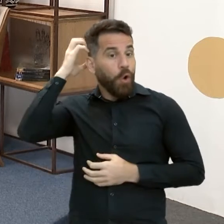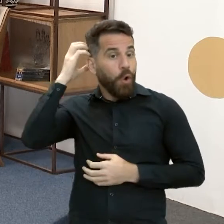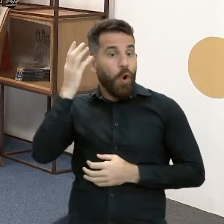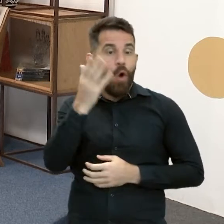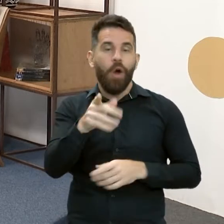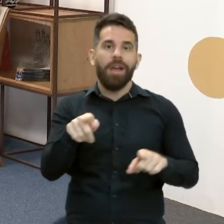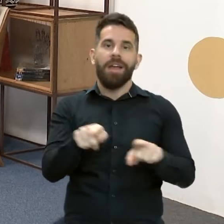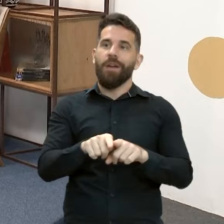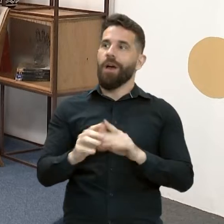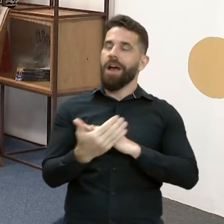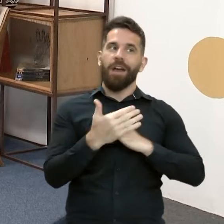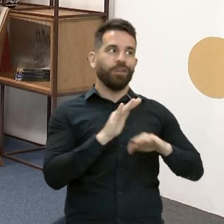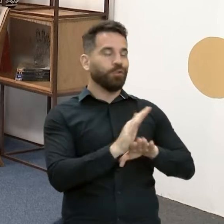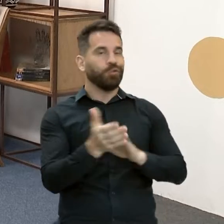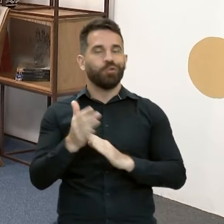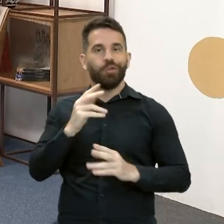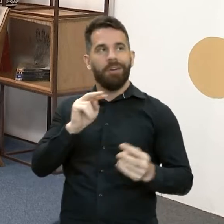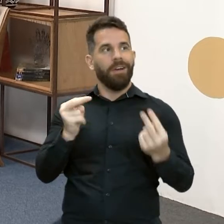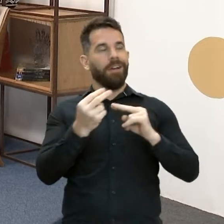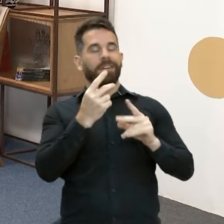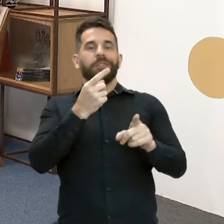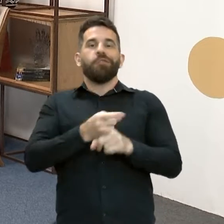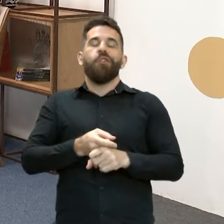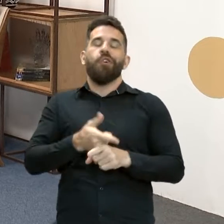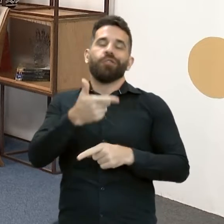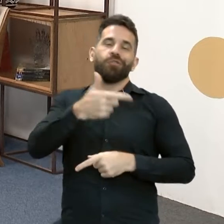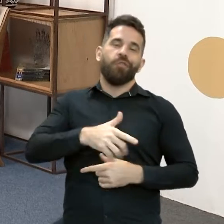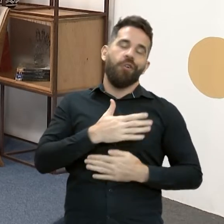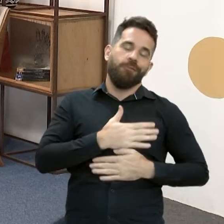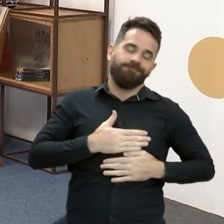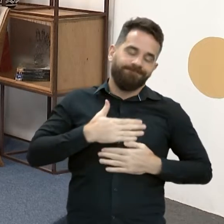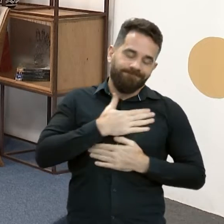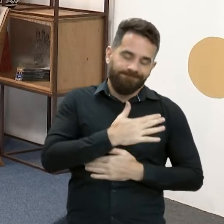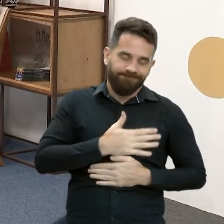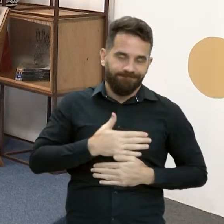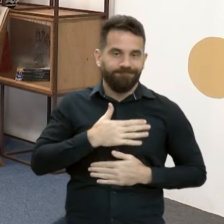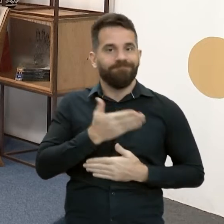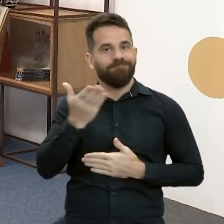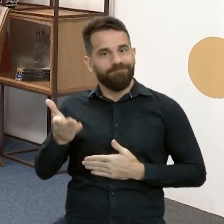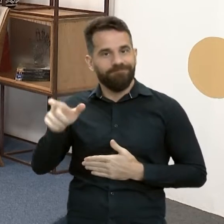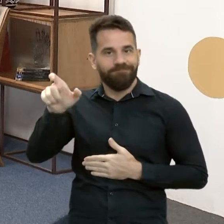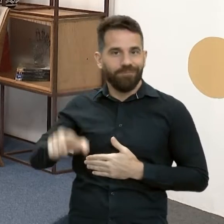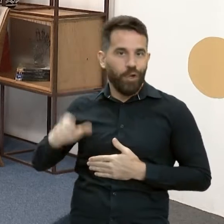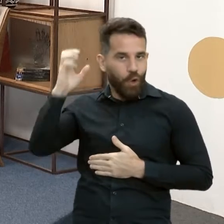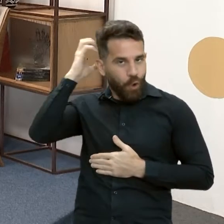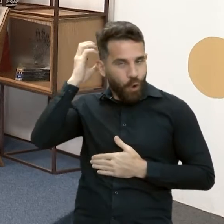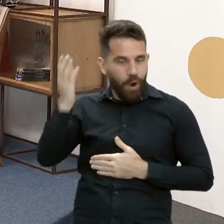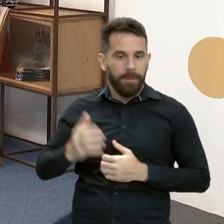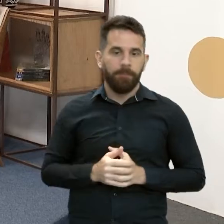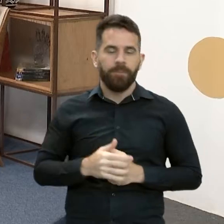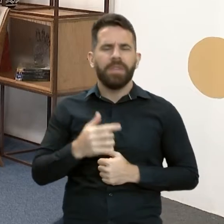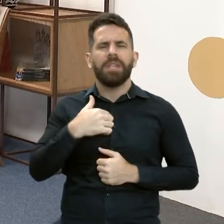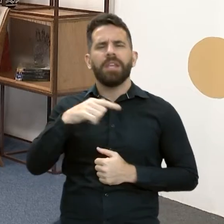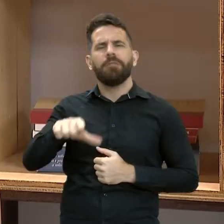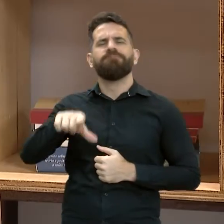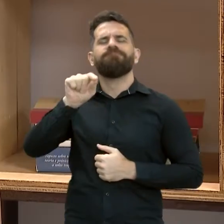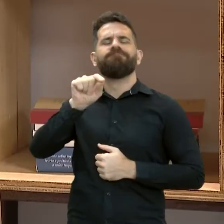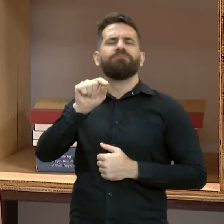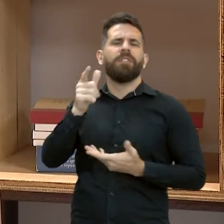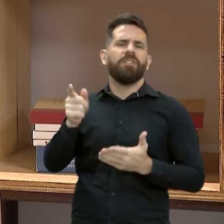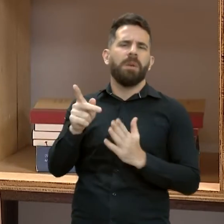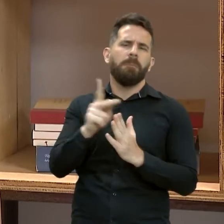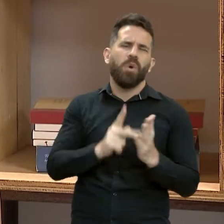nos ajuda nesses reencontros. Seu poder de Cora Coralina. Então, poema favorito. São